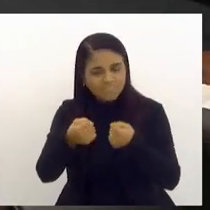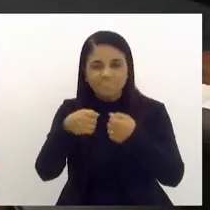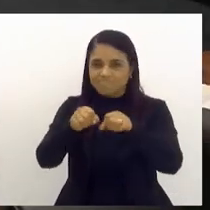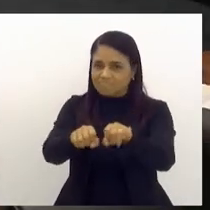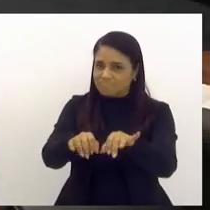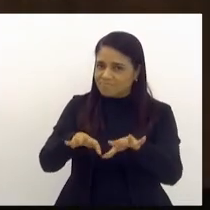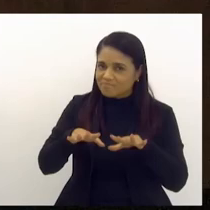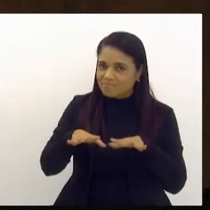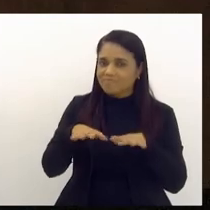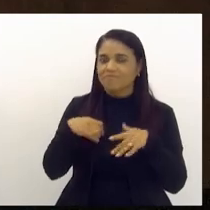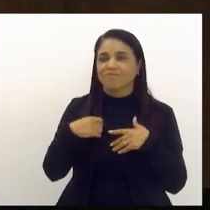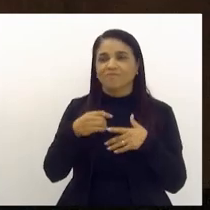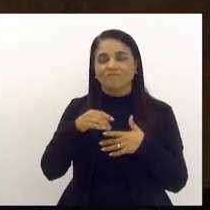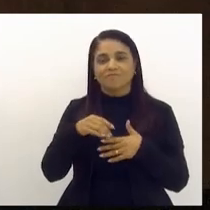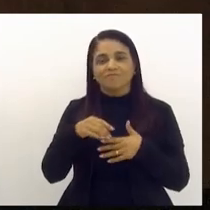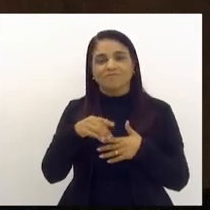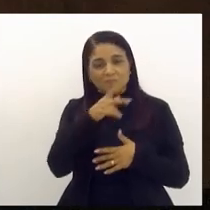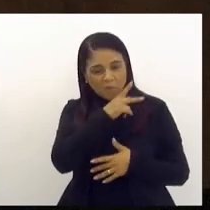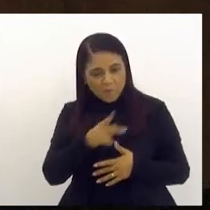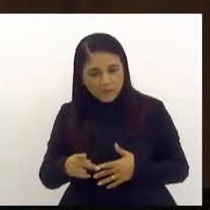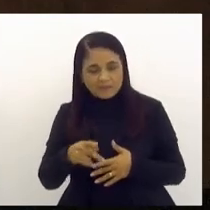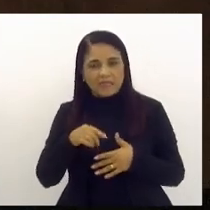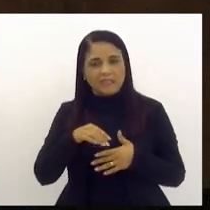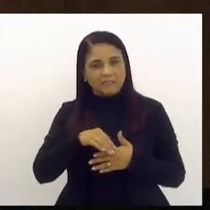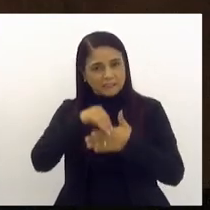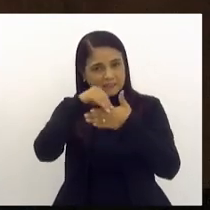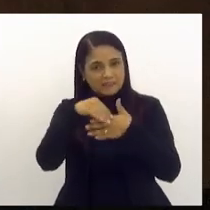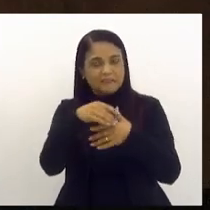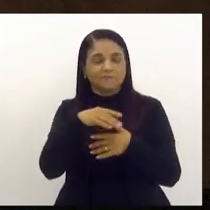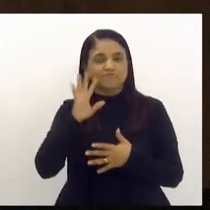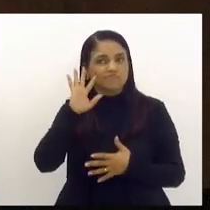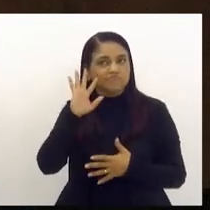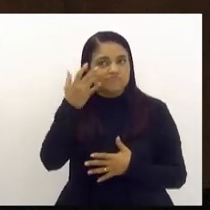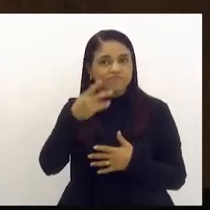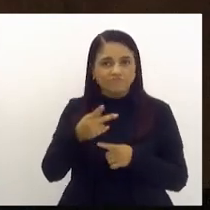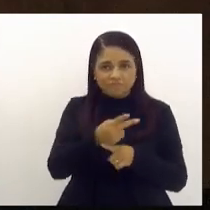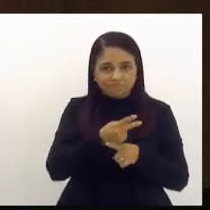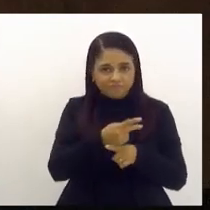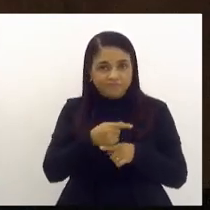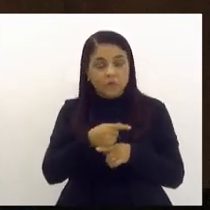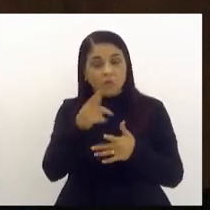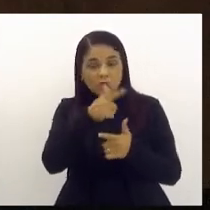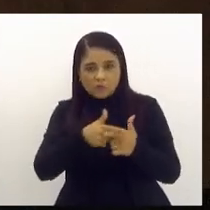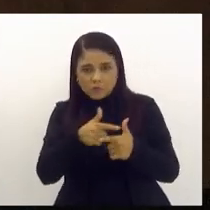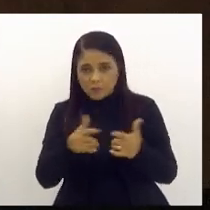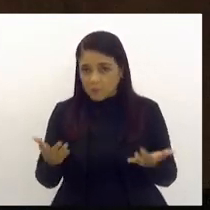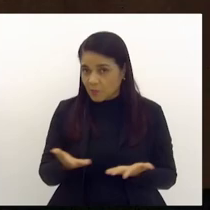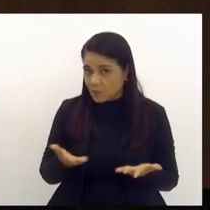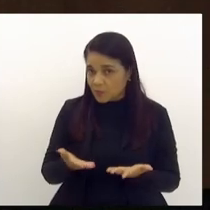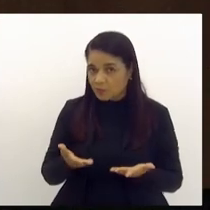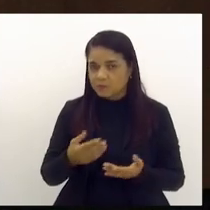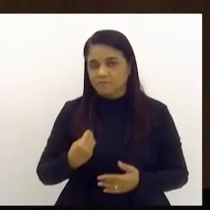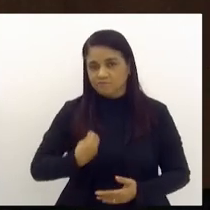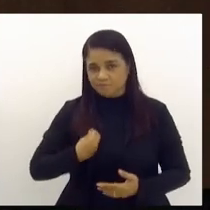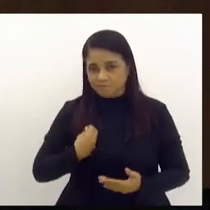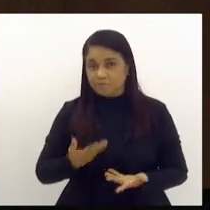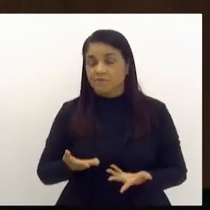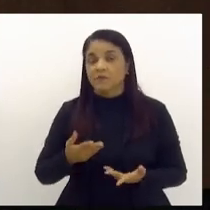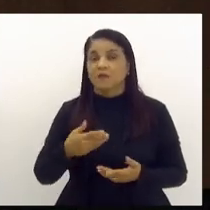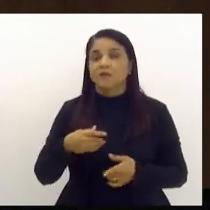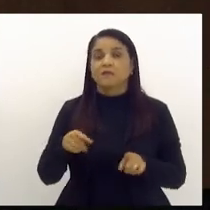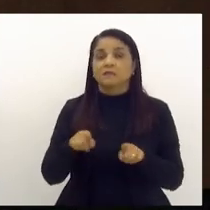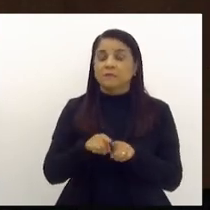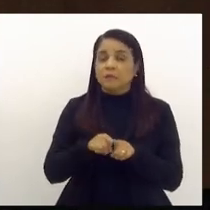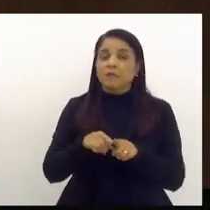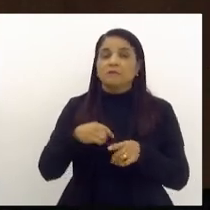Parlamento sob a sua condução de buscar uma solução palpável para o problema que a gente vive, mas gostaria de